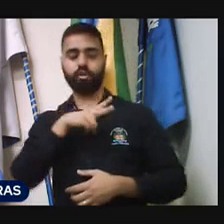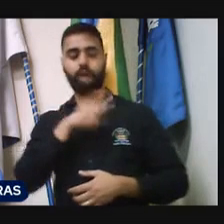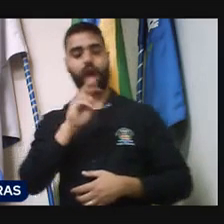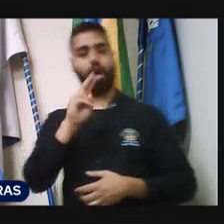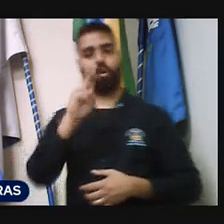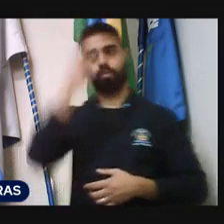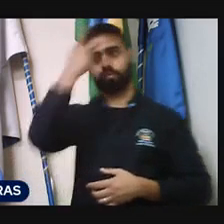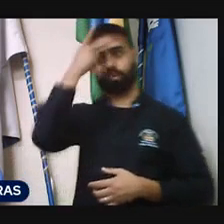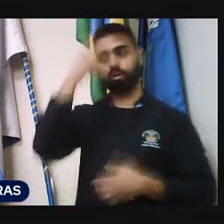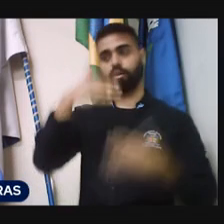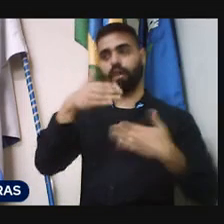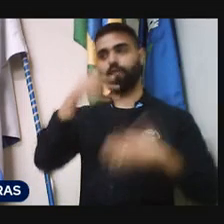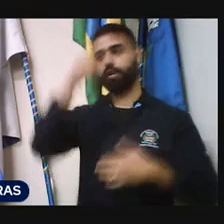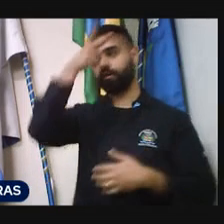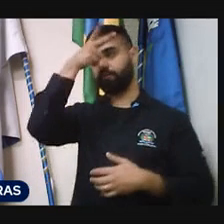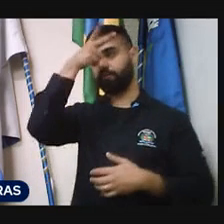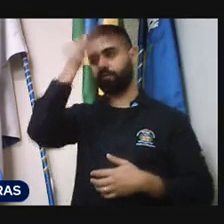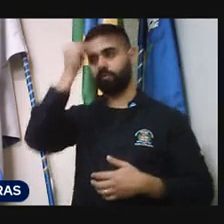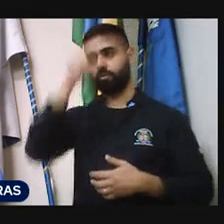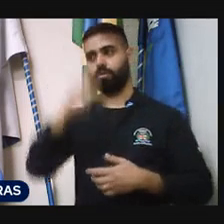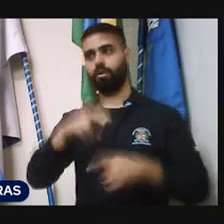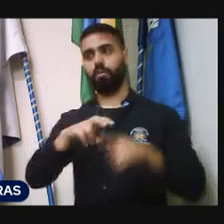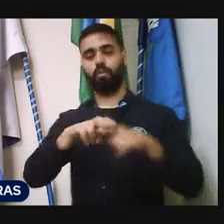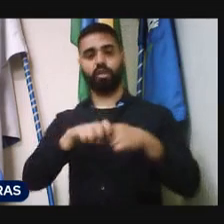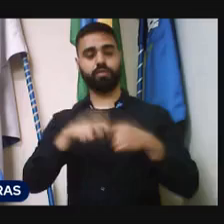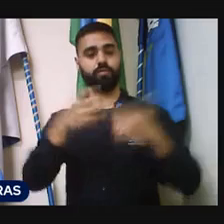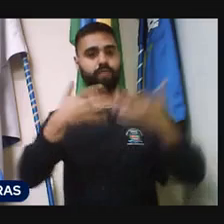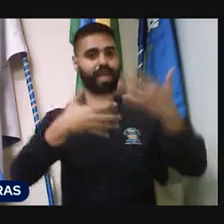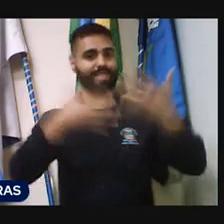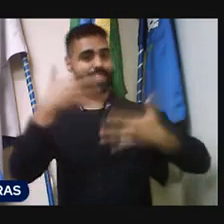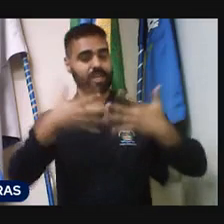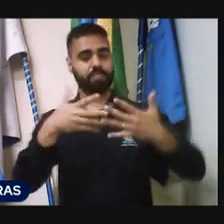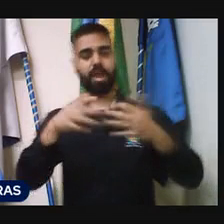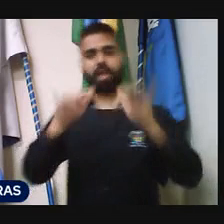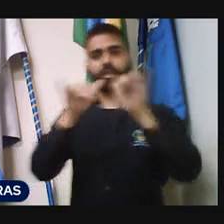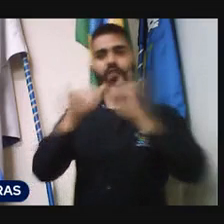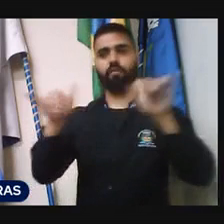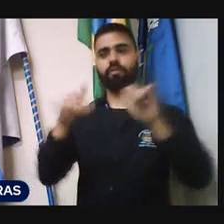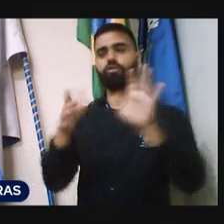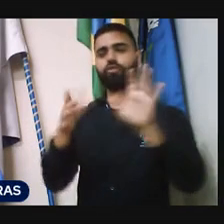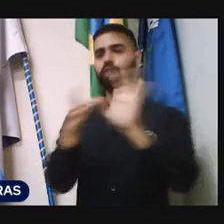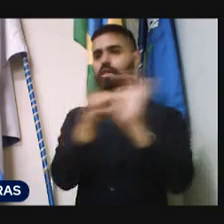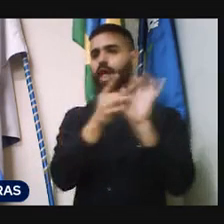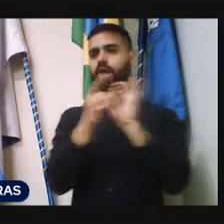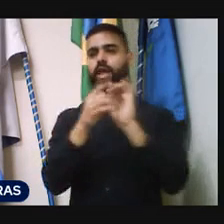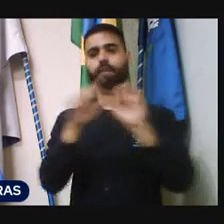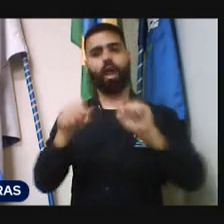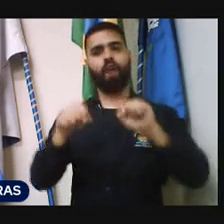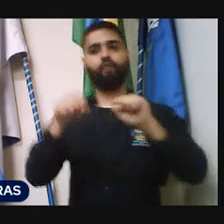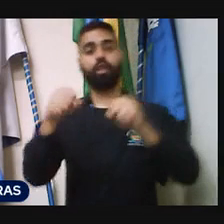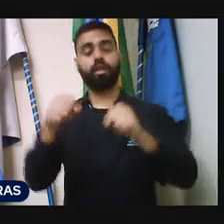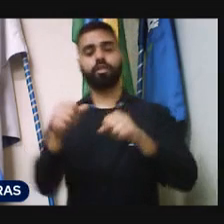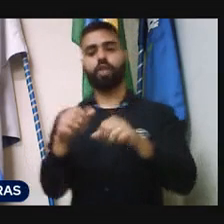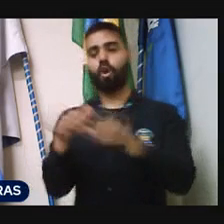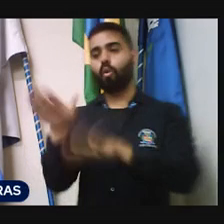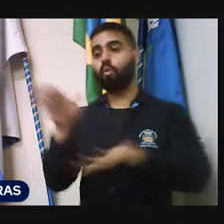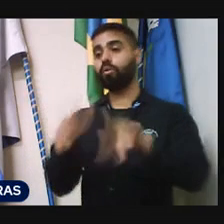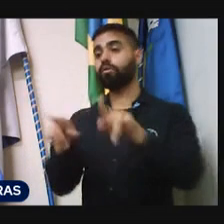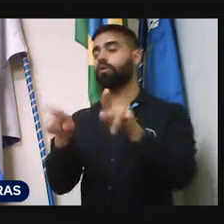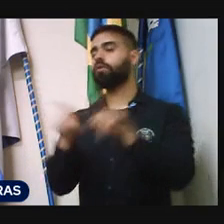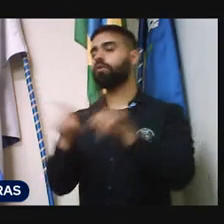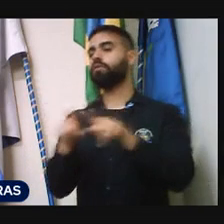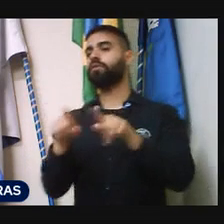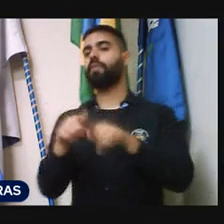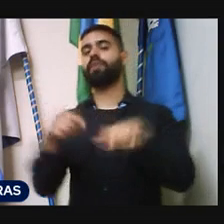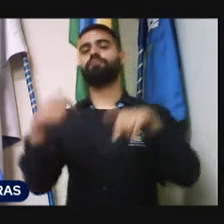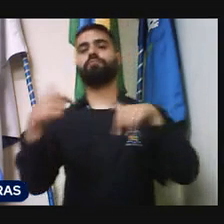do agente público mesmo sentido a transparência e precisão das informações seus grandes Aliados para fortalecimento do controle interno e das